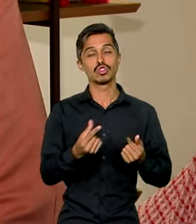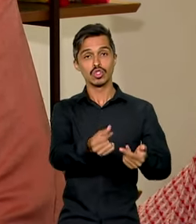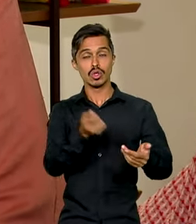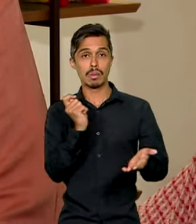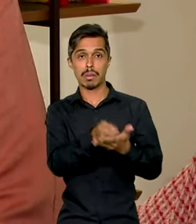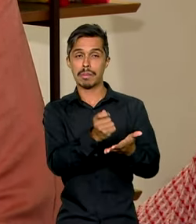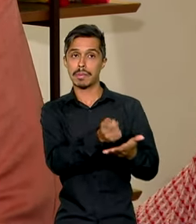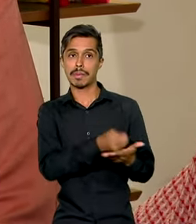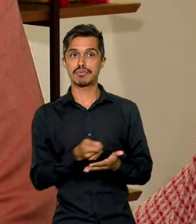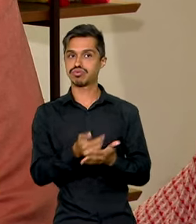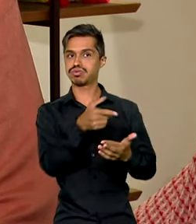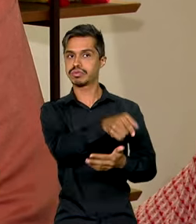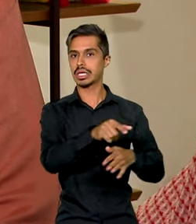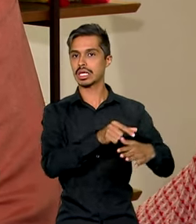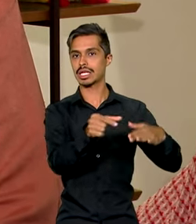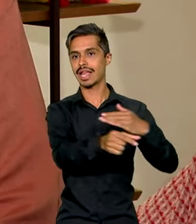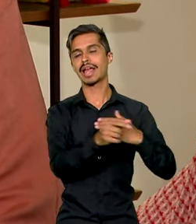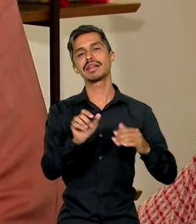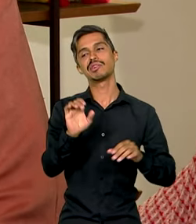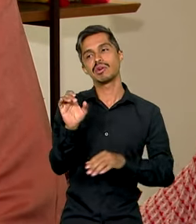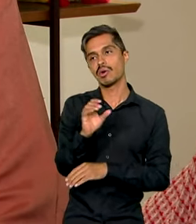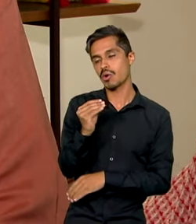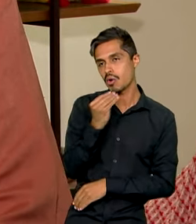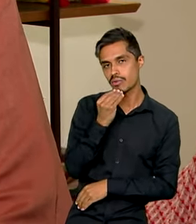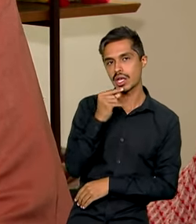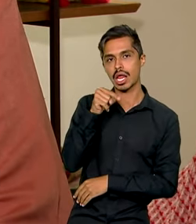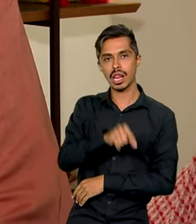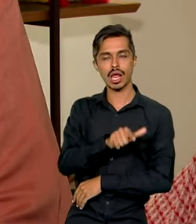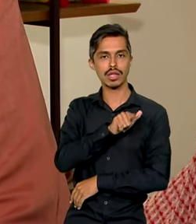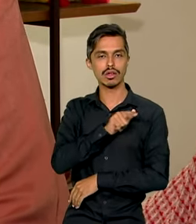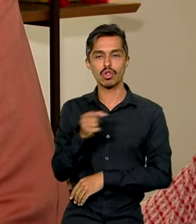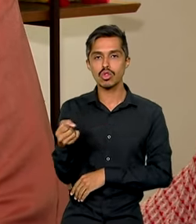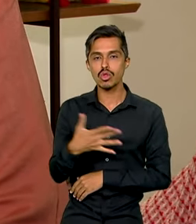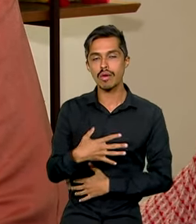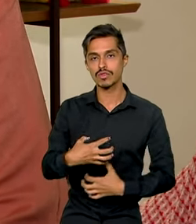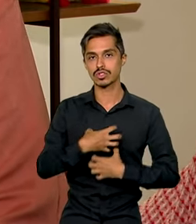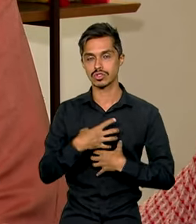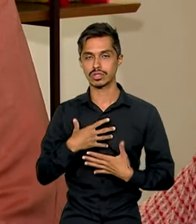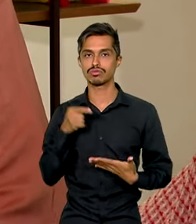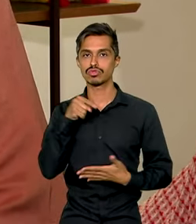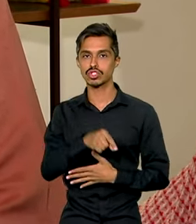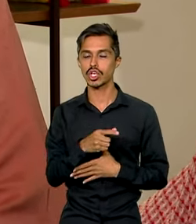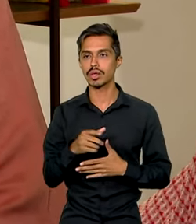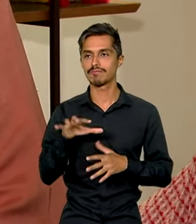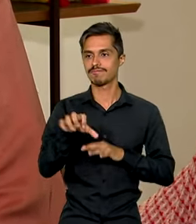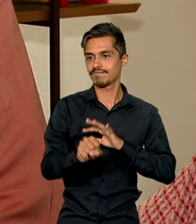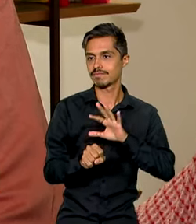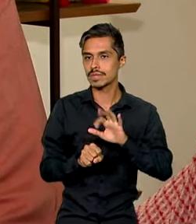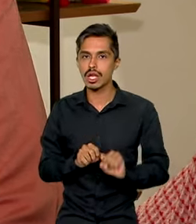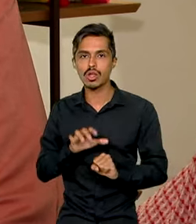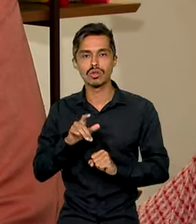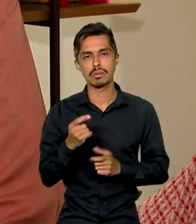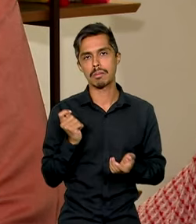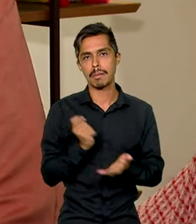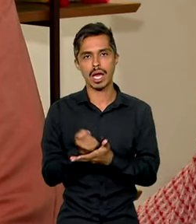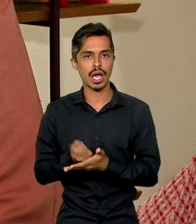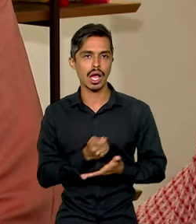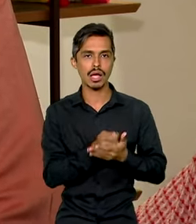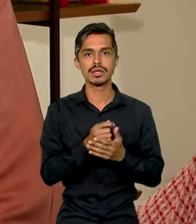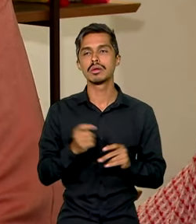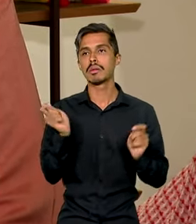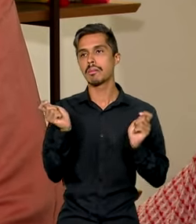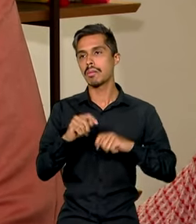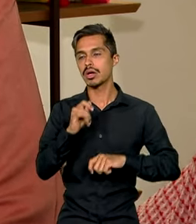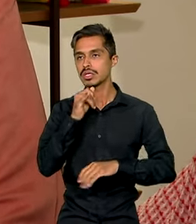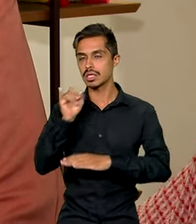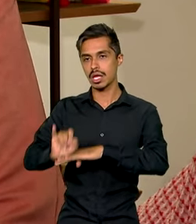muito grande, é claro que ela demandará também um novo padrão de consumo. E esse padrão de consumo pode ser importação